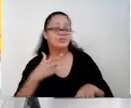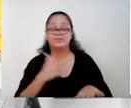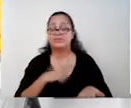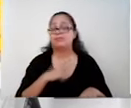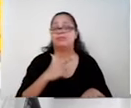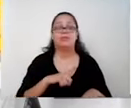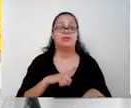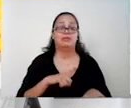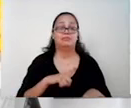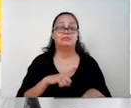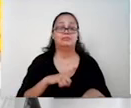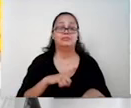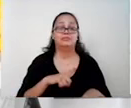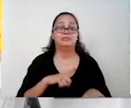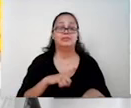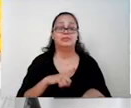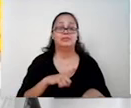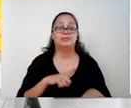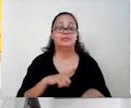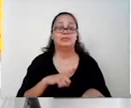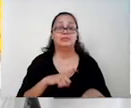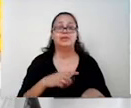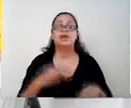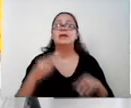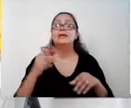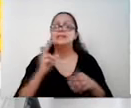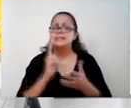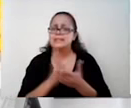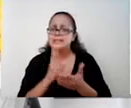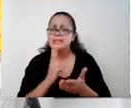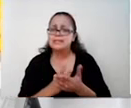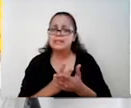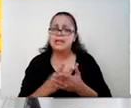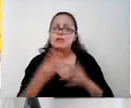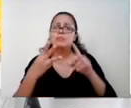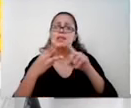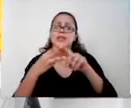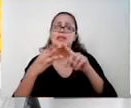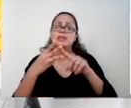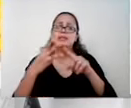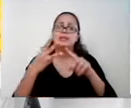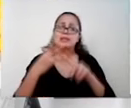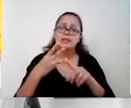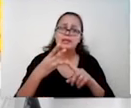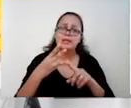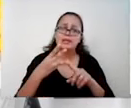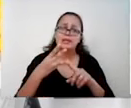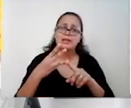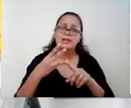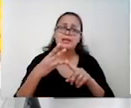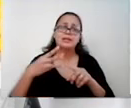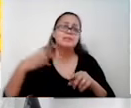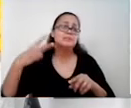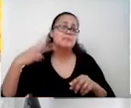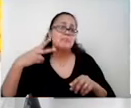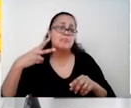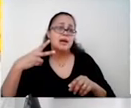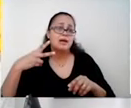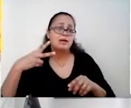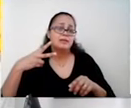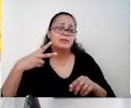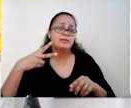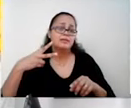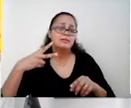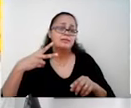Insetos têm sempre três pares de pernas, sempre. Se tiver mais ou menos, não é um inseto. E o inseto tem um abdômen